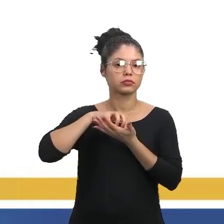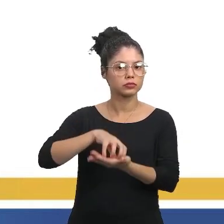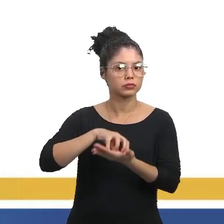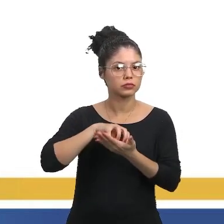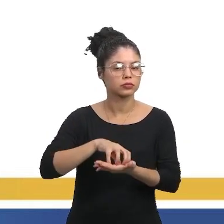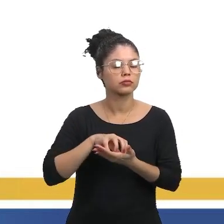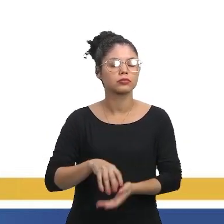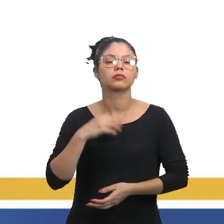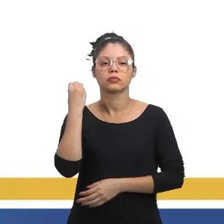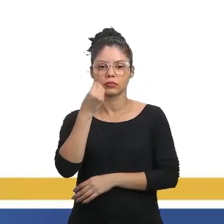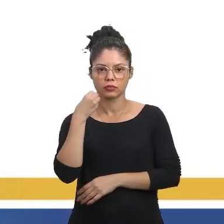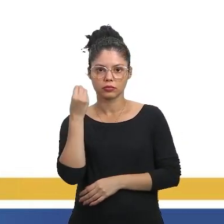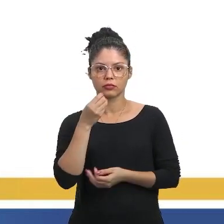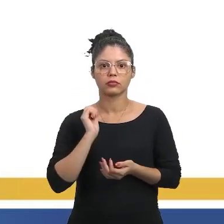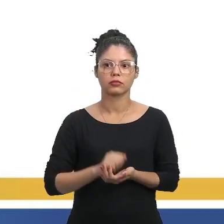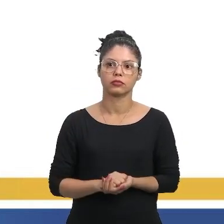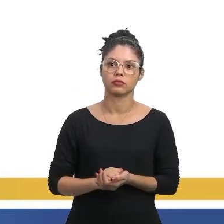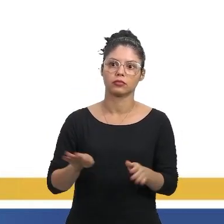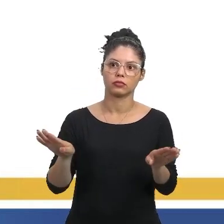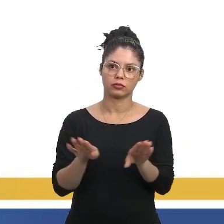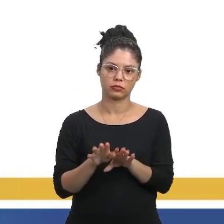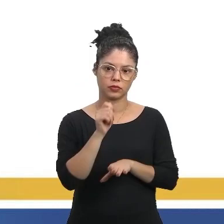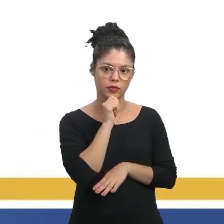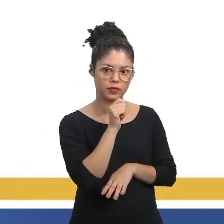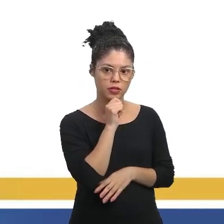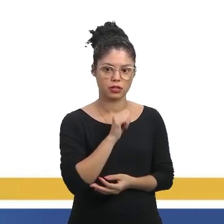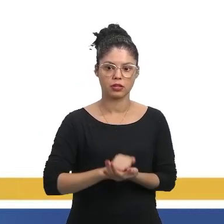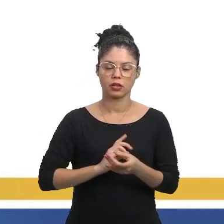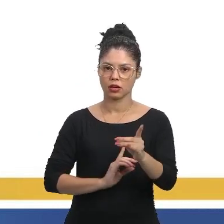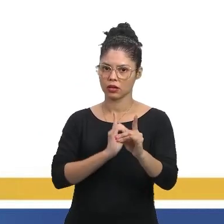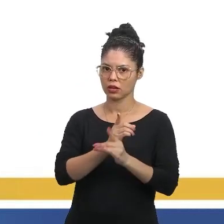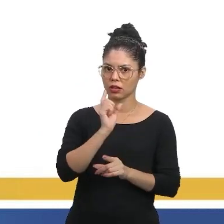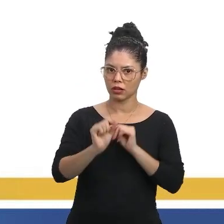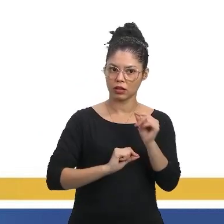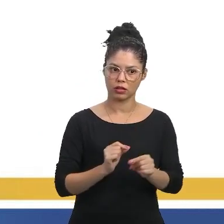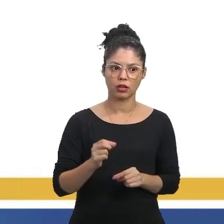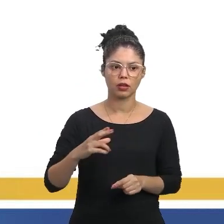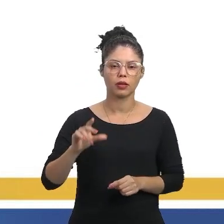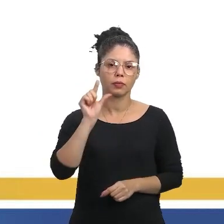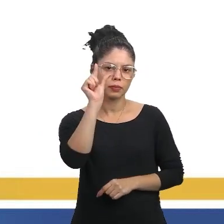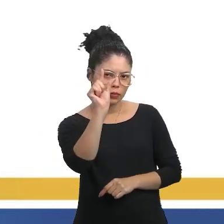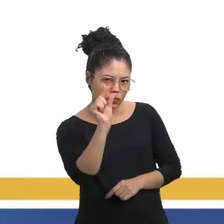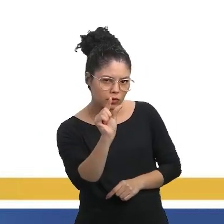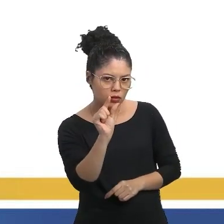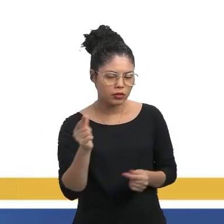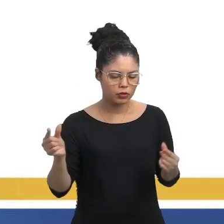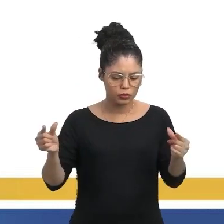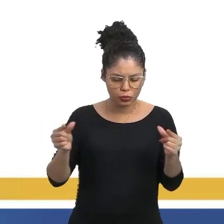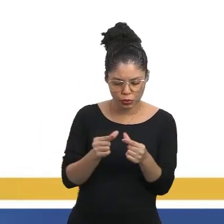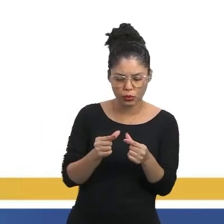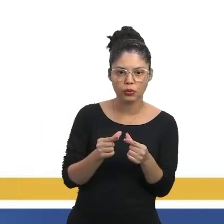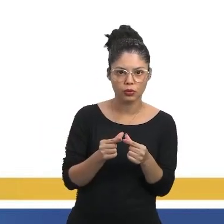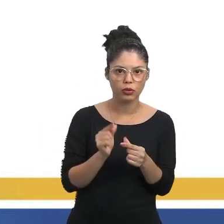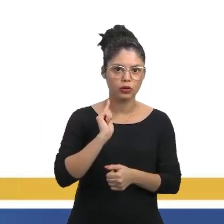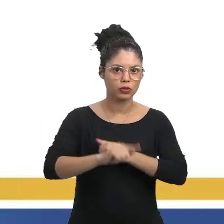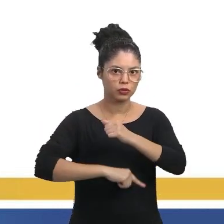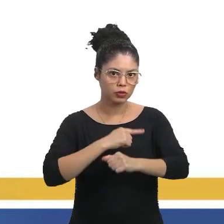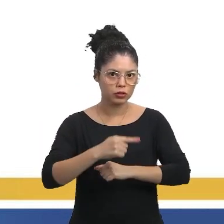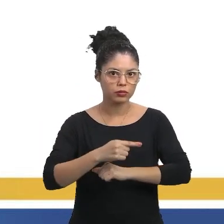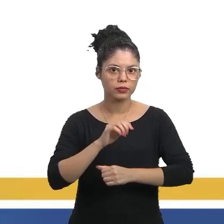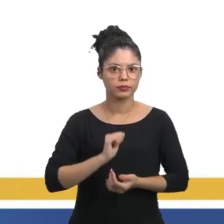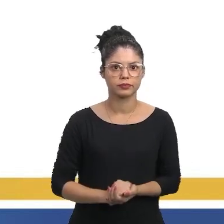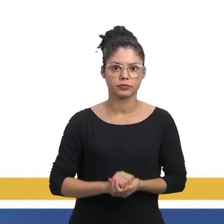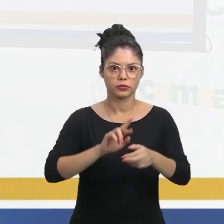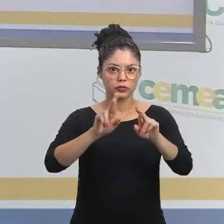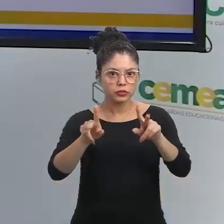fez experimentos com raios catódicos e ele descobriu partículas menores que o átomo. Então,